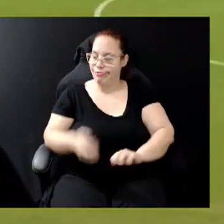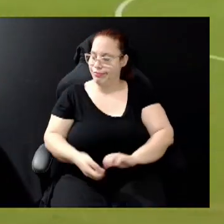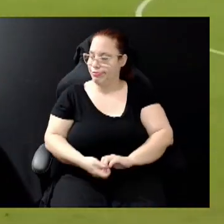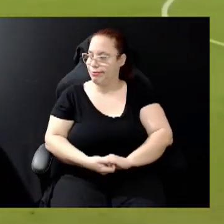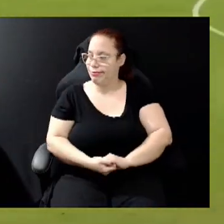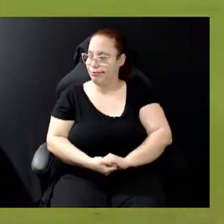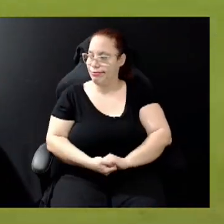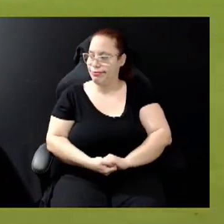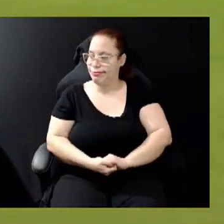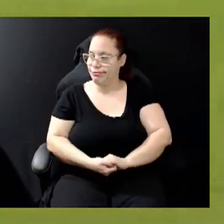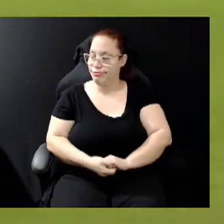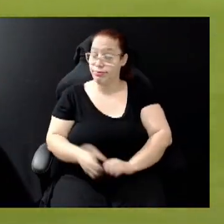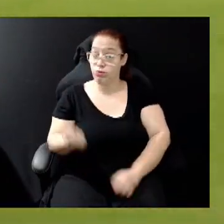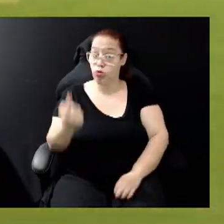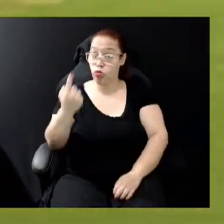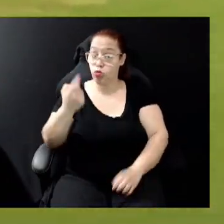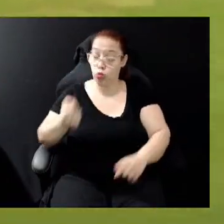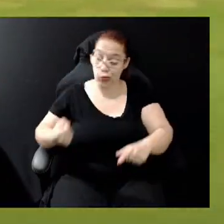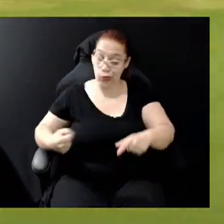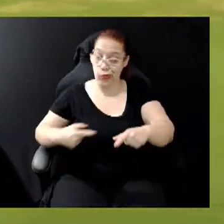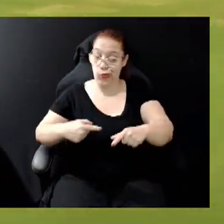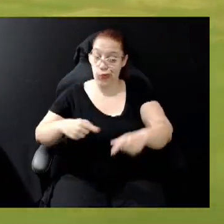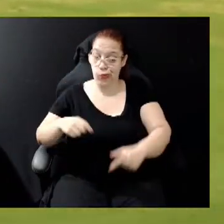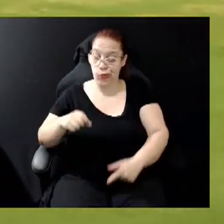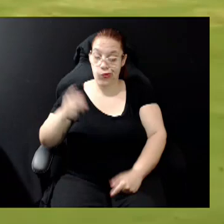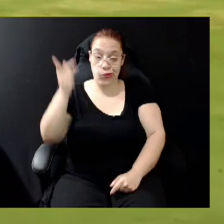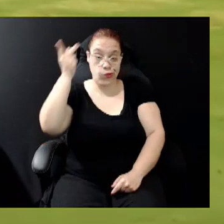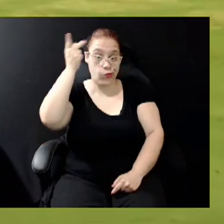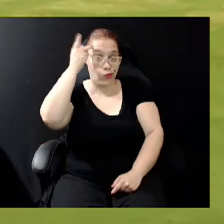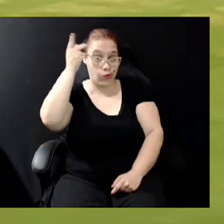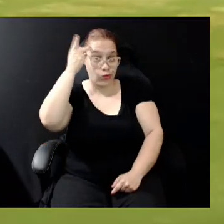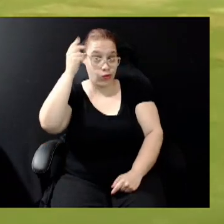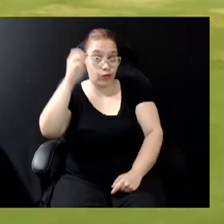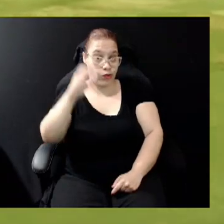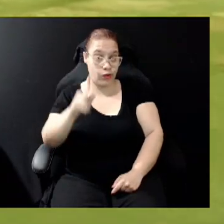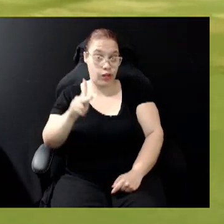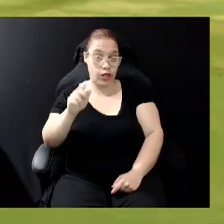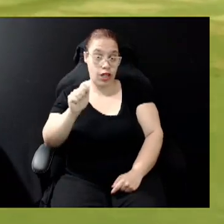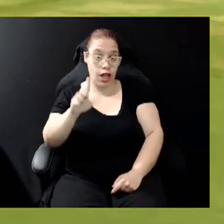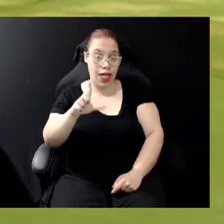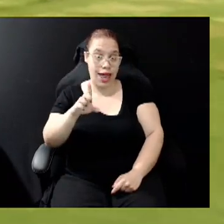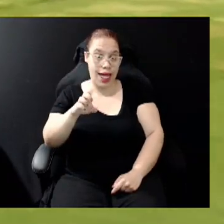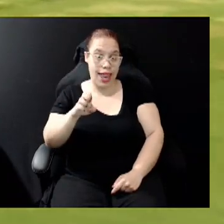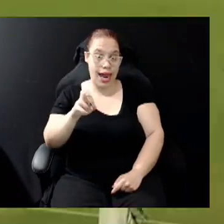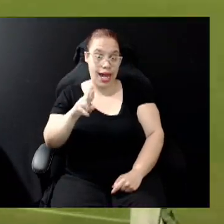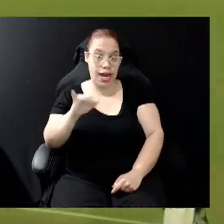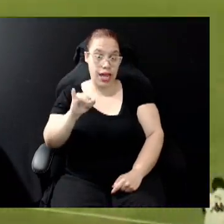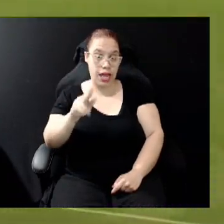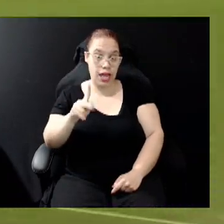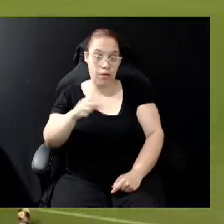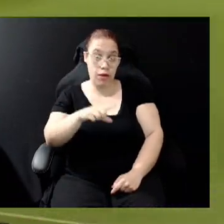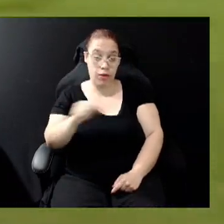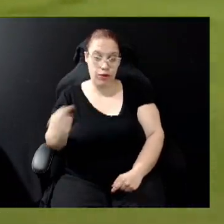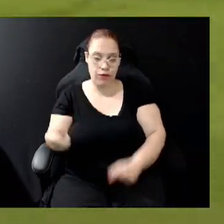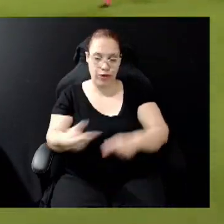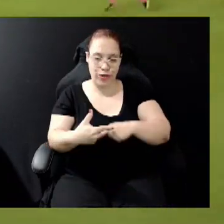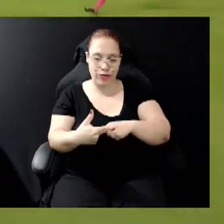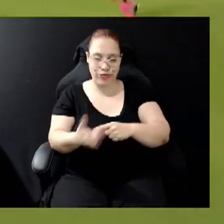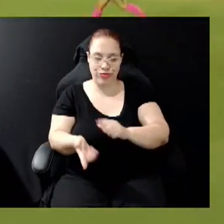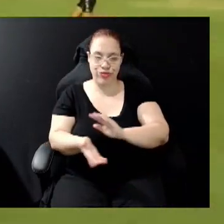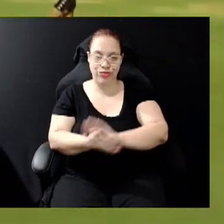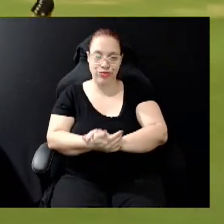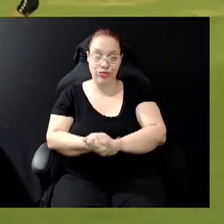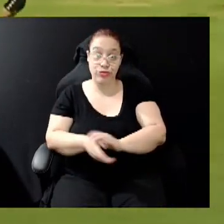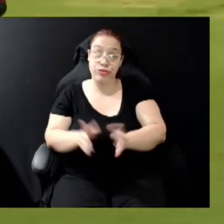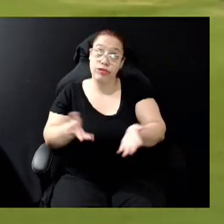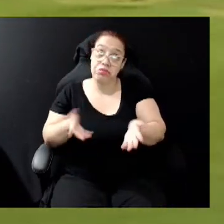O primeiro ataque foi do São Paulo com Caleri, que bateu cruzado, mas para fora. O tricolor chegou